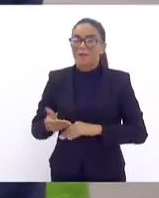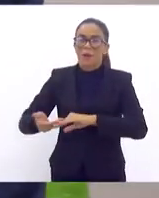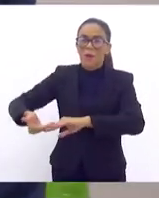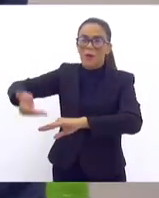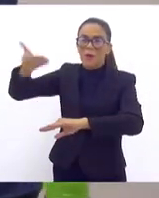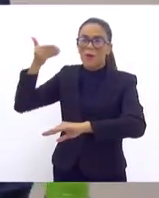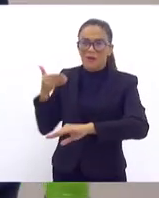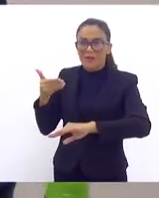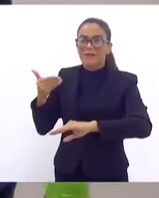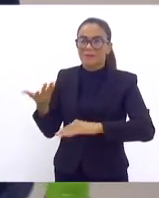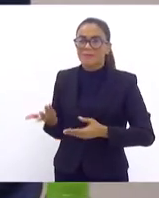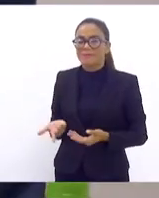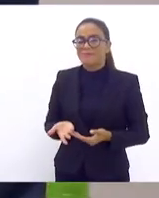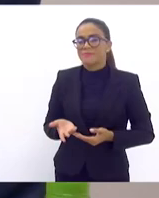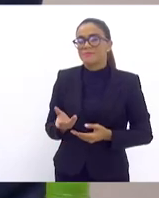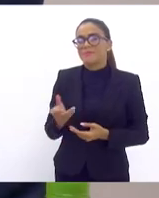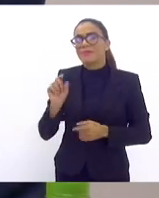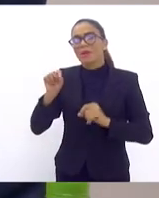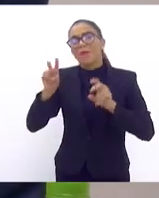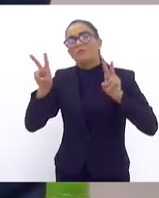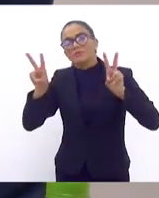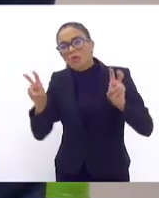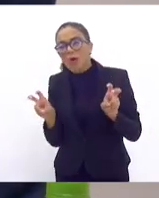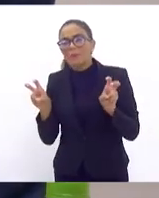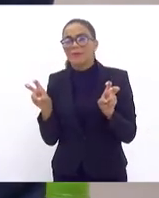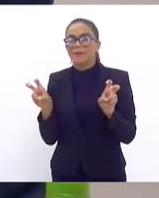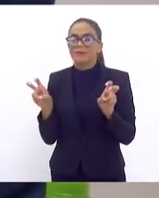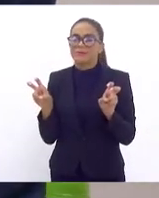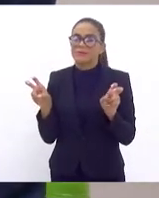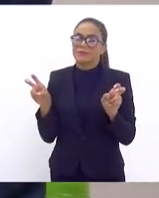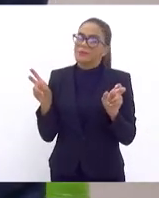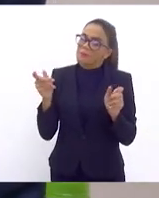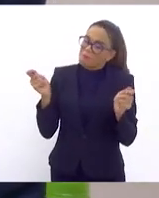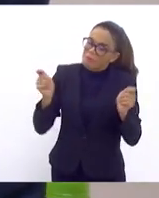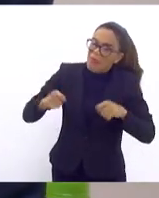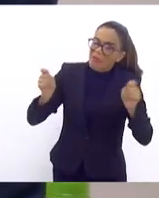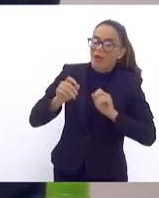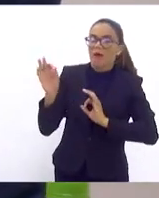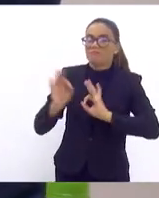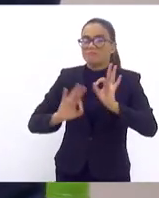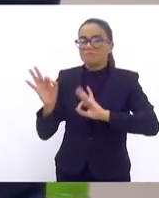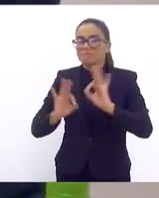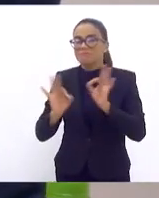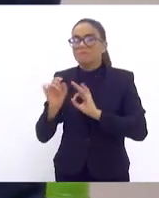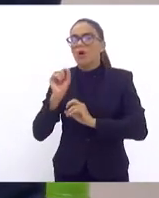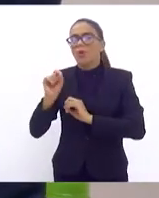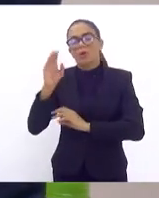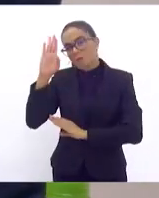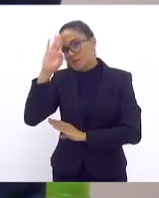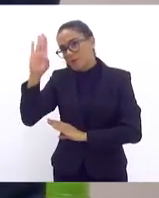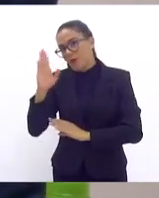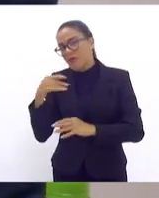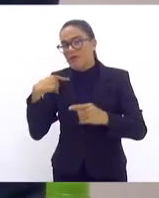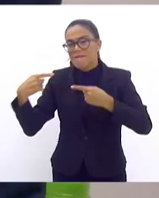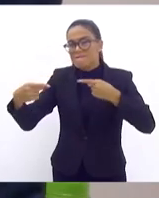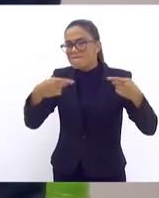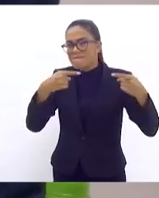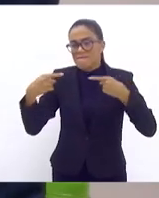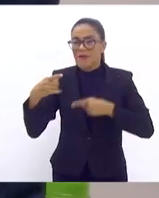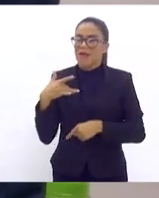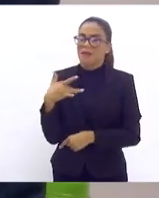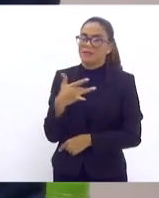isso, não, essa questão eu acho que a gente pode superar, mas o que está em jogo aqui é a